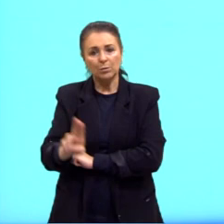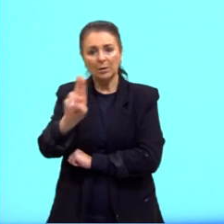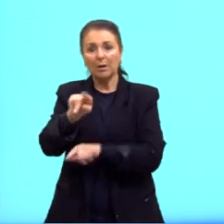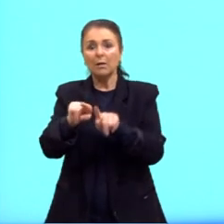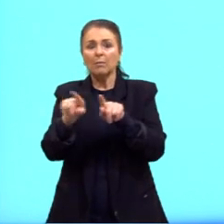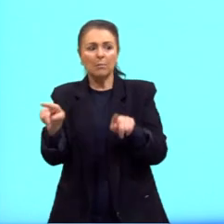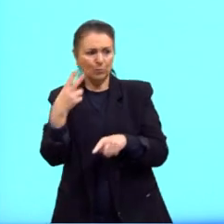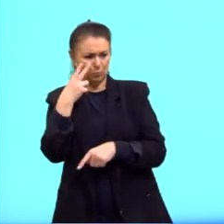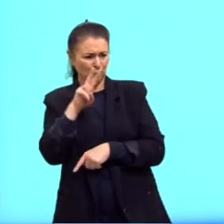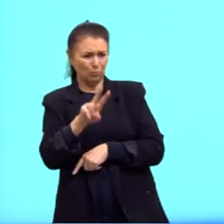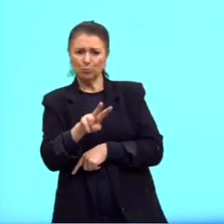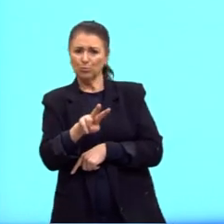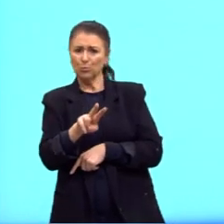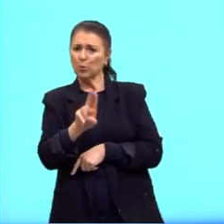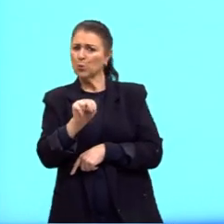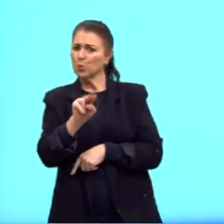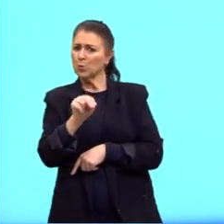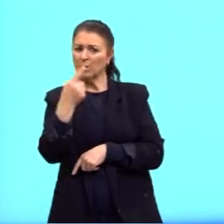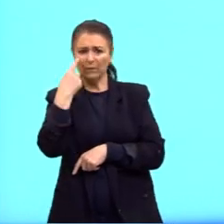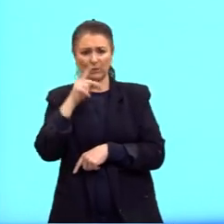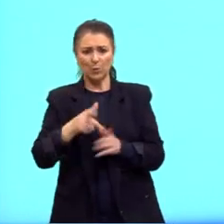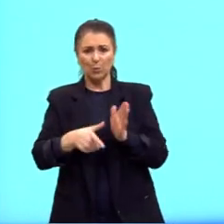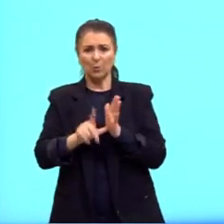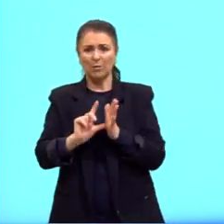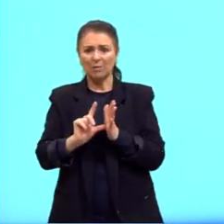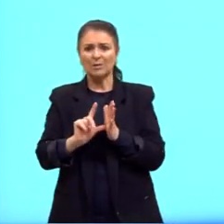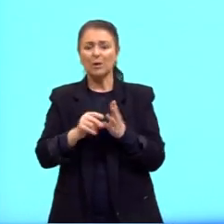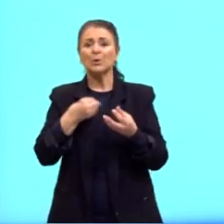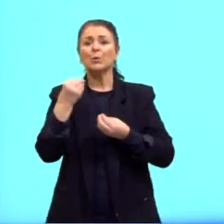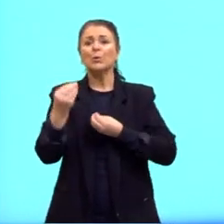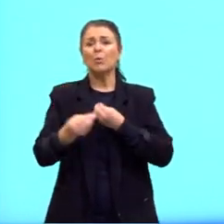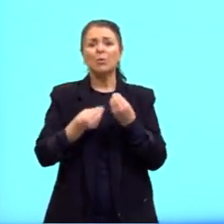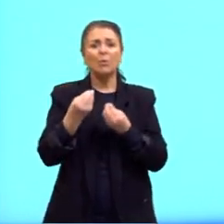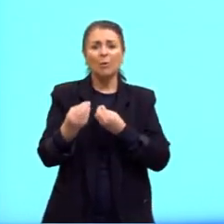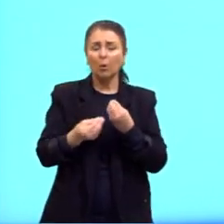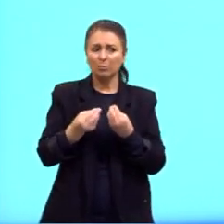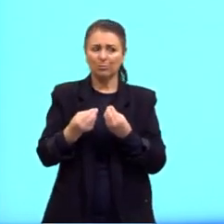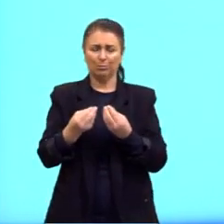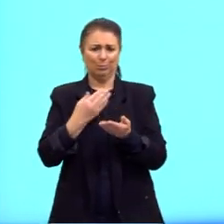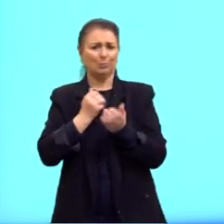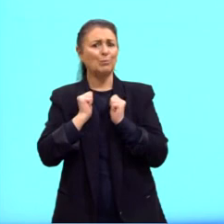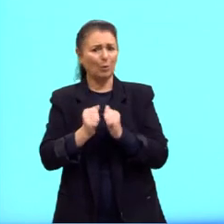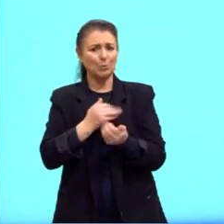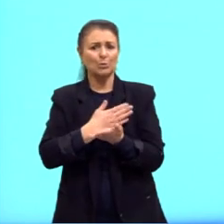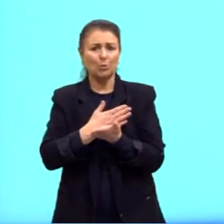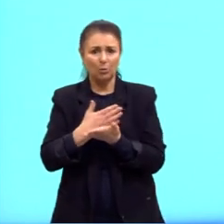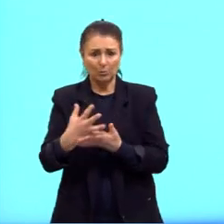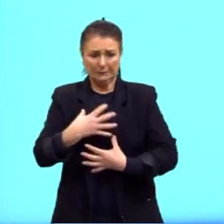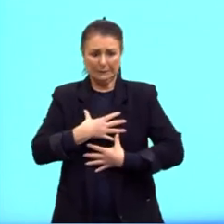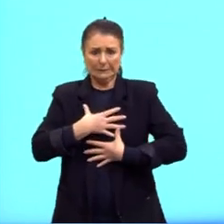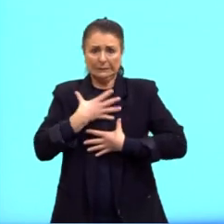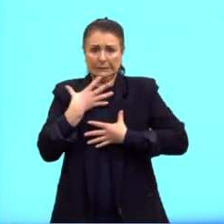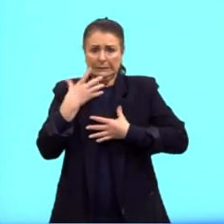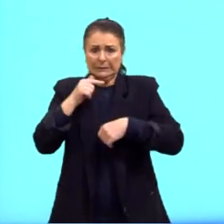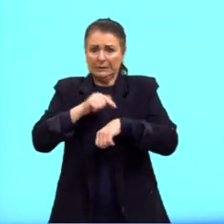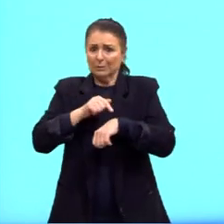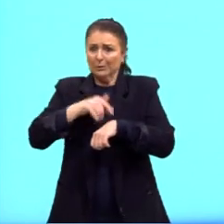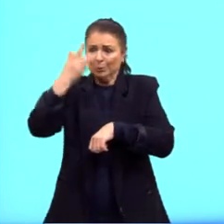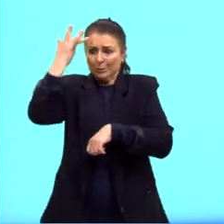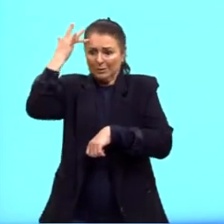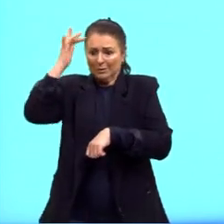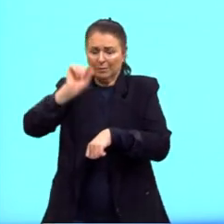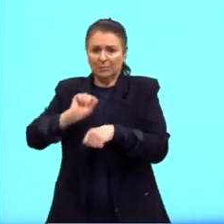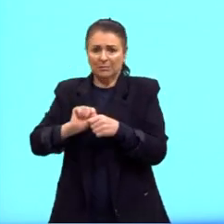você não está habituado a ver um circuito representado dessa forma então né pode gerar um um certo susto na hora você não